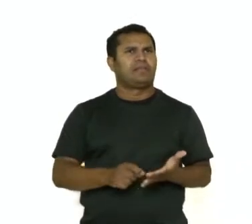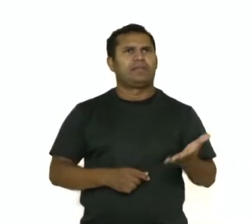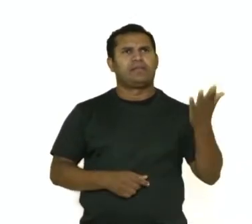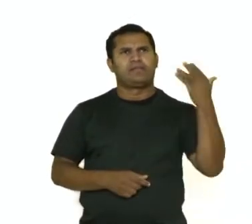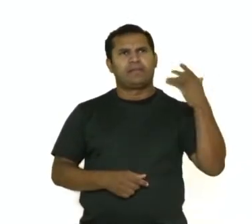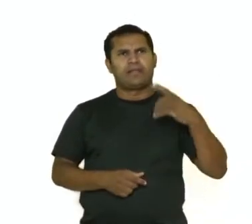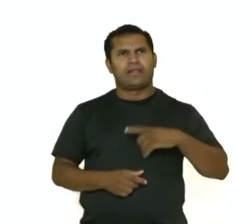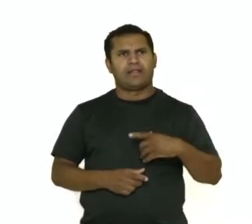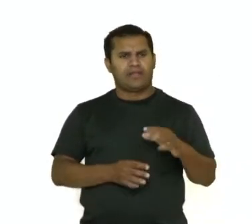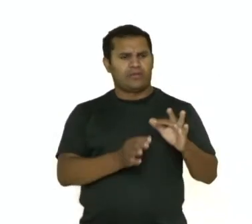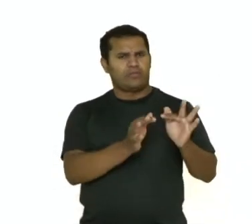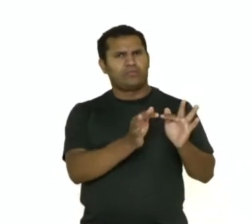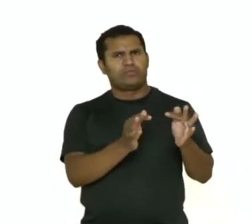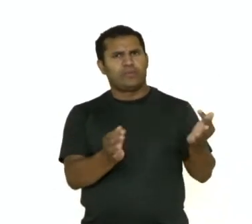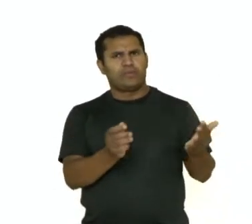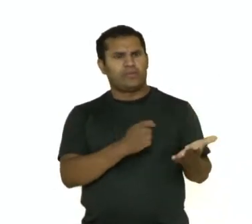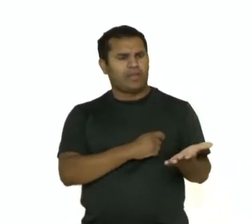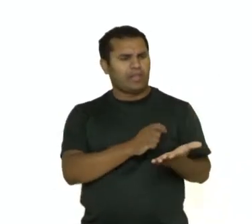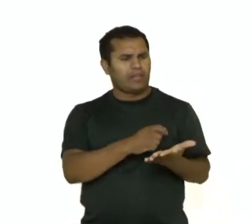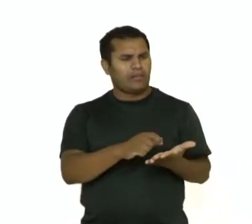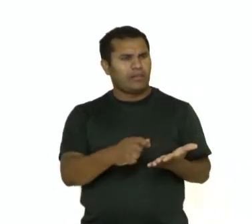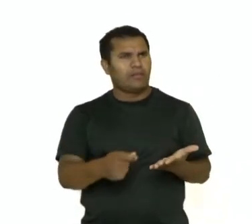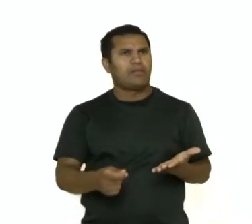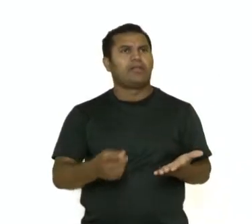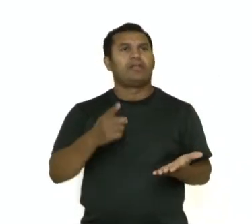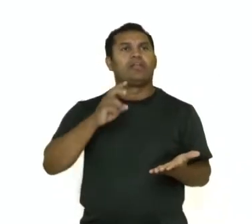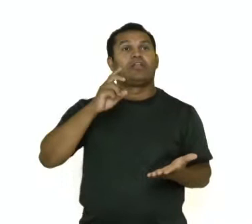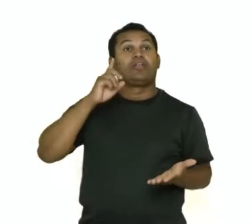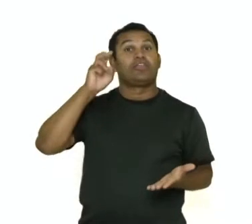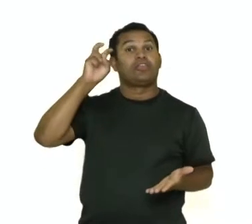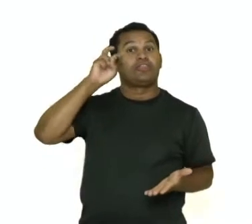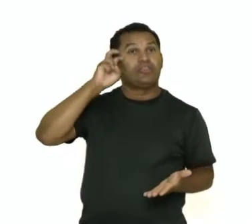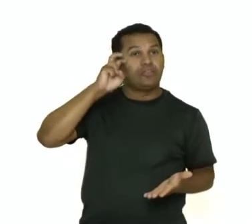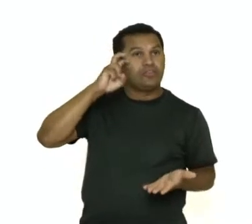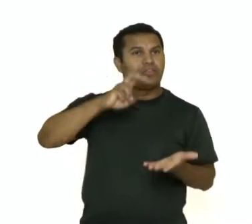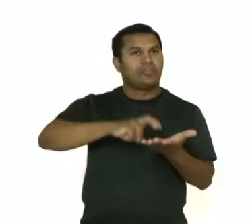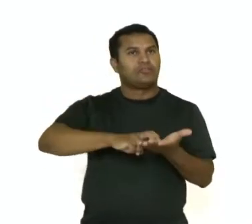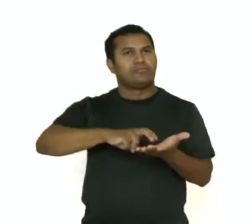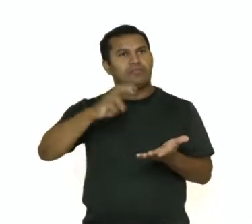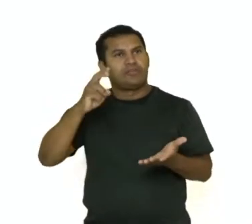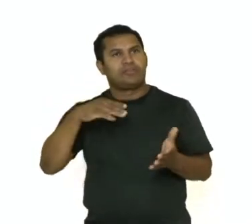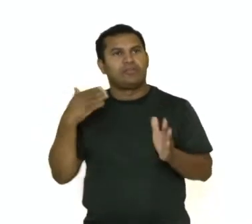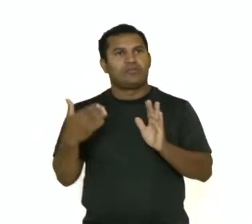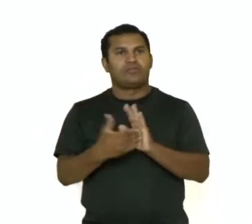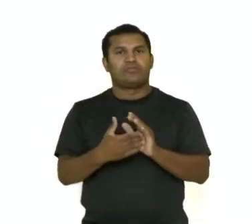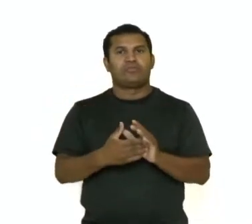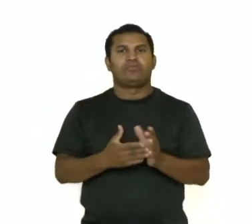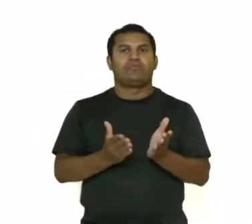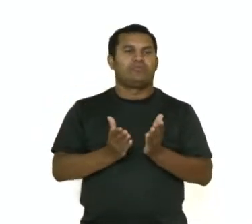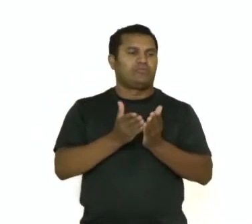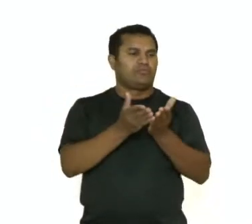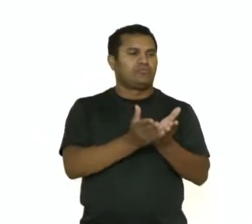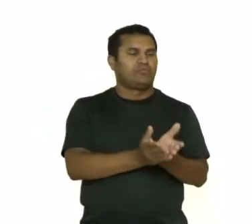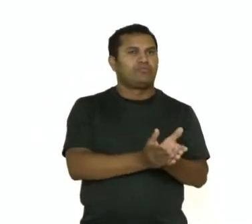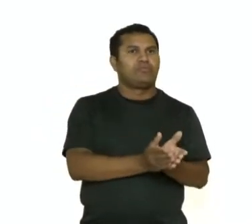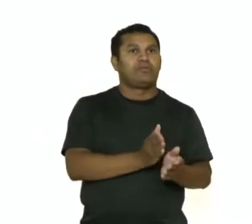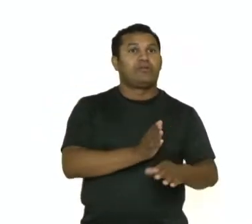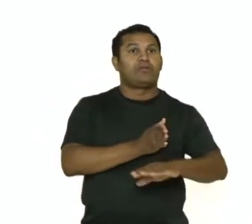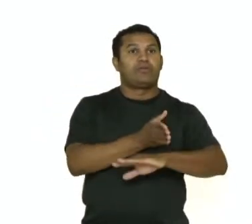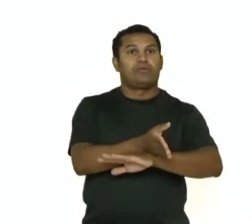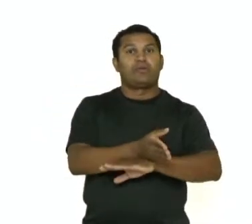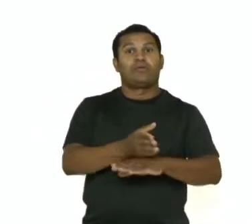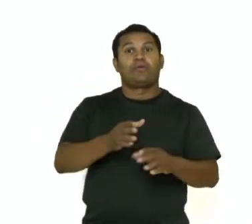braças, até meia légua da terra, onde todos lançamos âncora, em frente à boca de um rio. E chegaríamos a